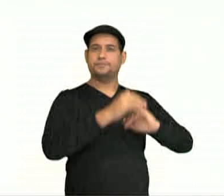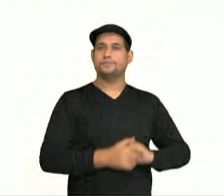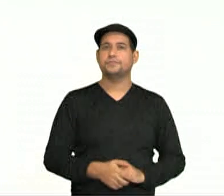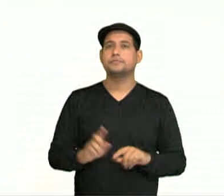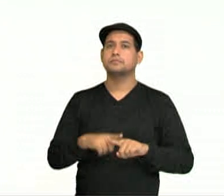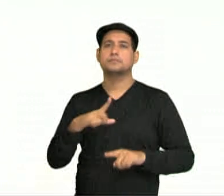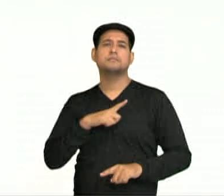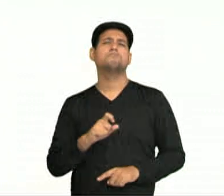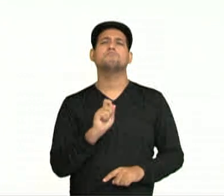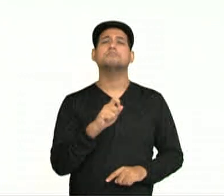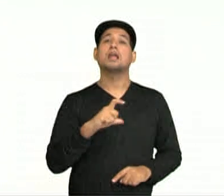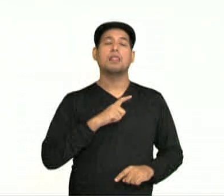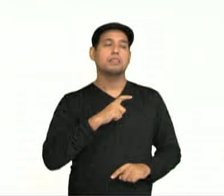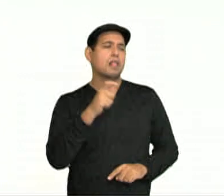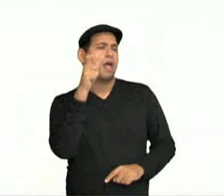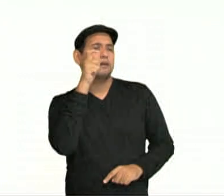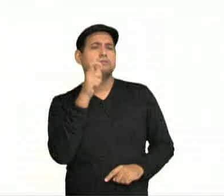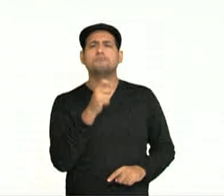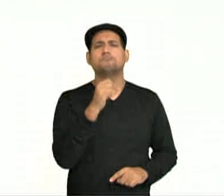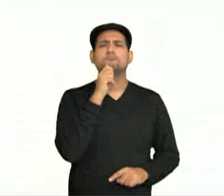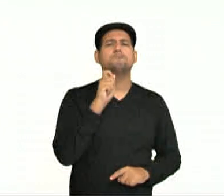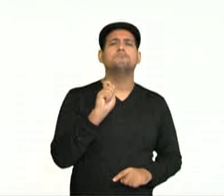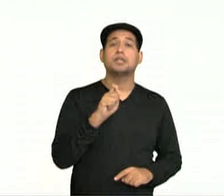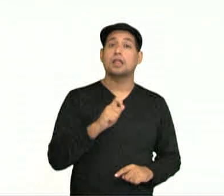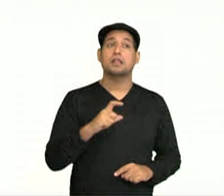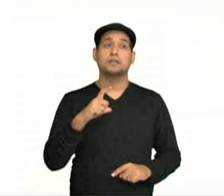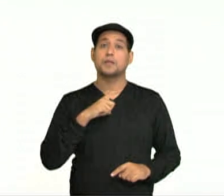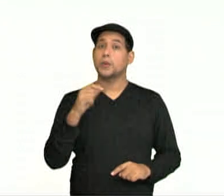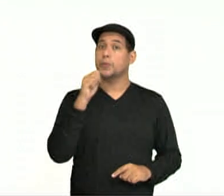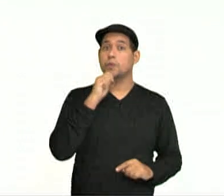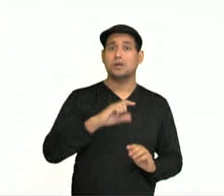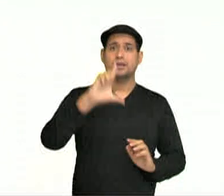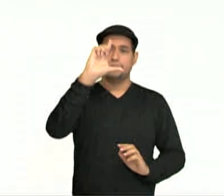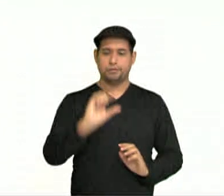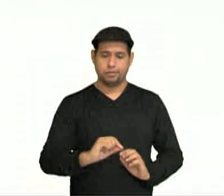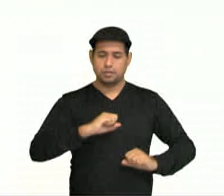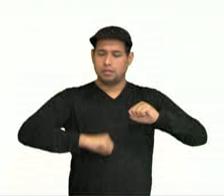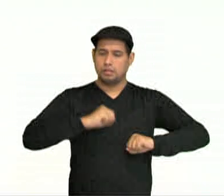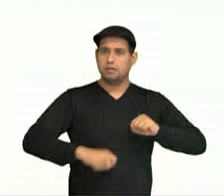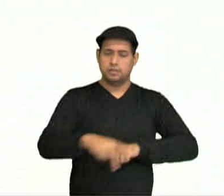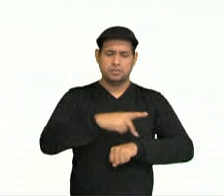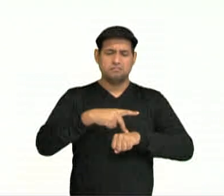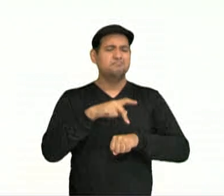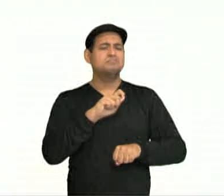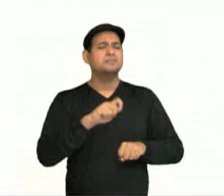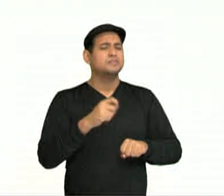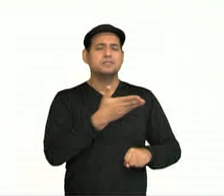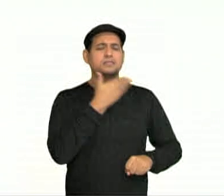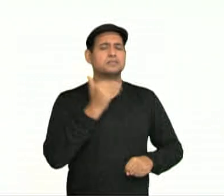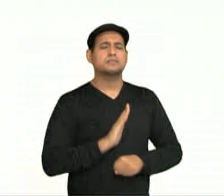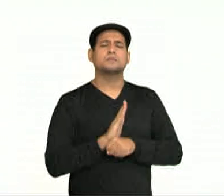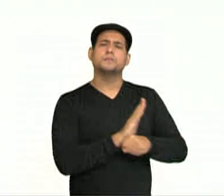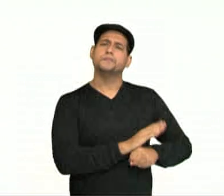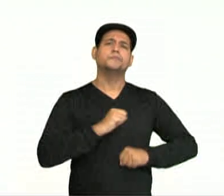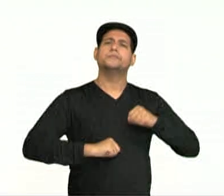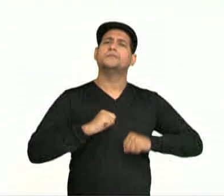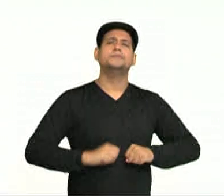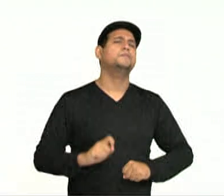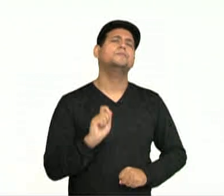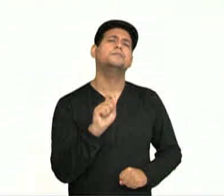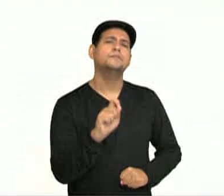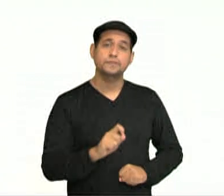aí nós temos de interessante ali, com a queda da produção industrial em alguns países. O que favoreceu a industrialização no